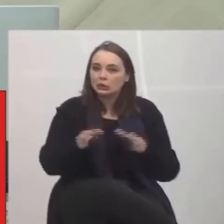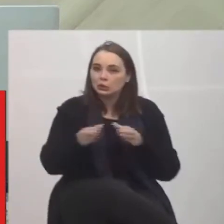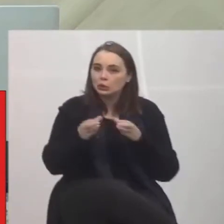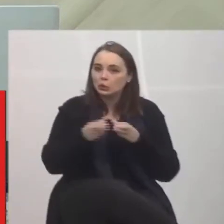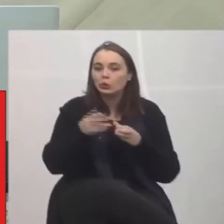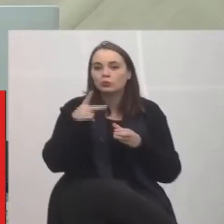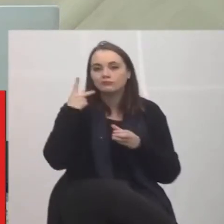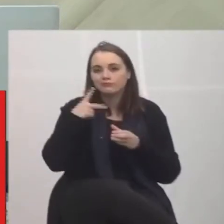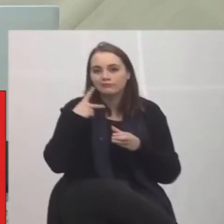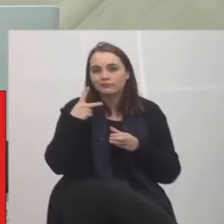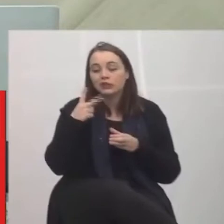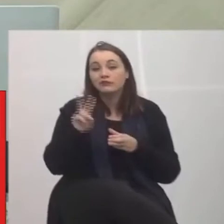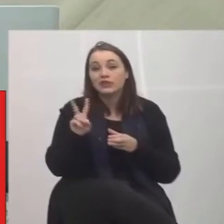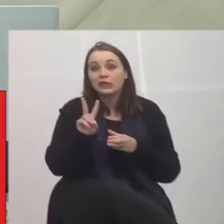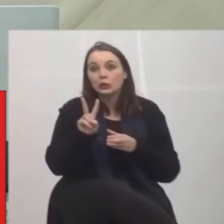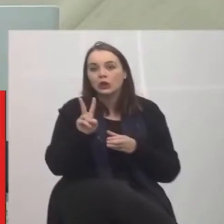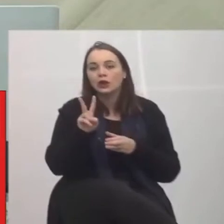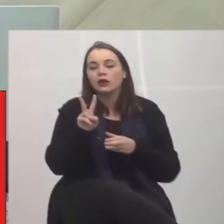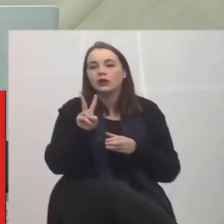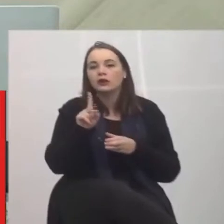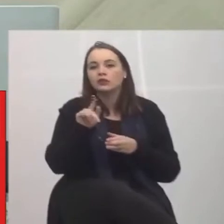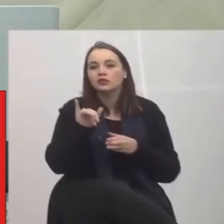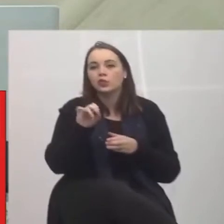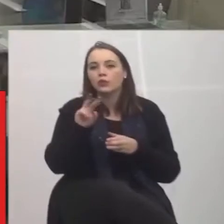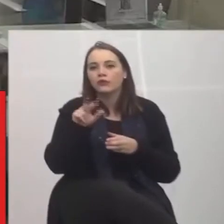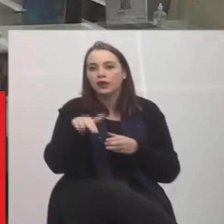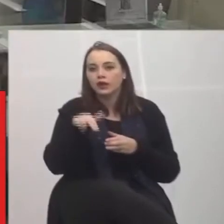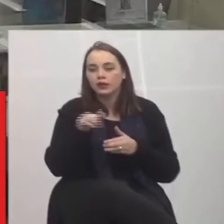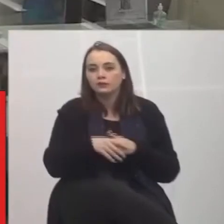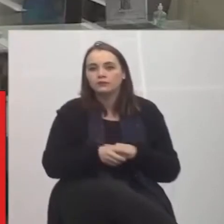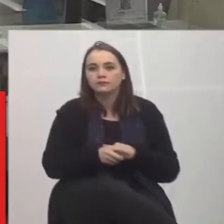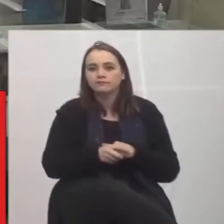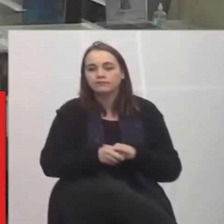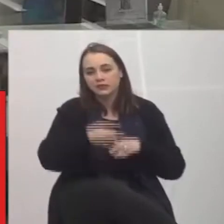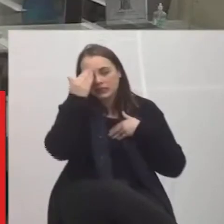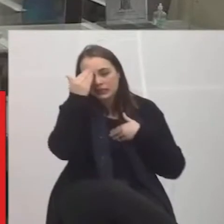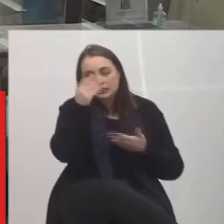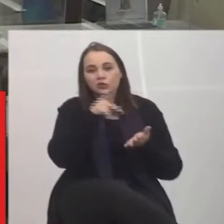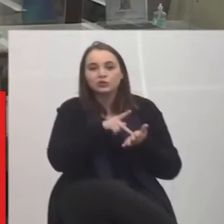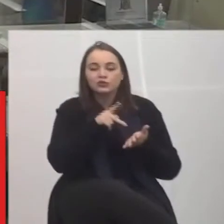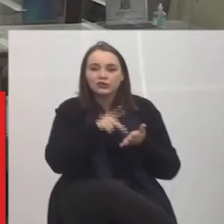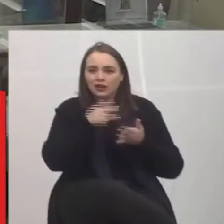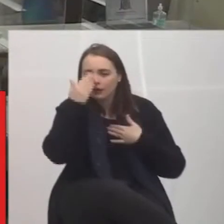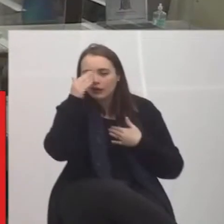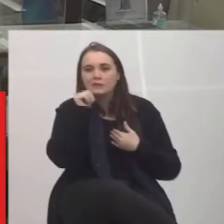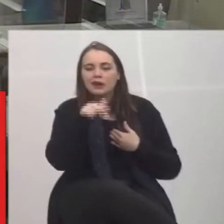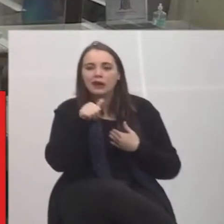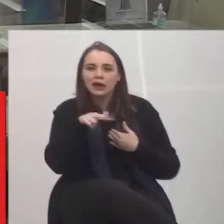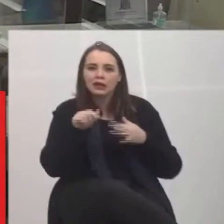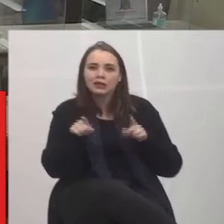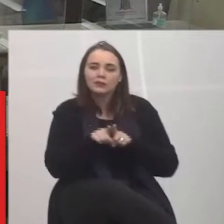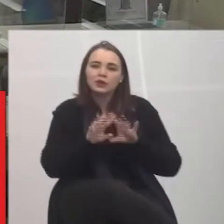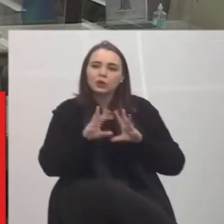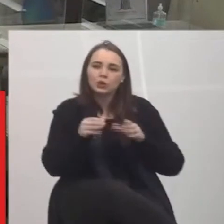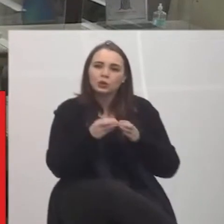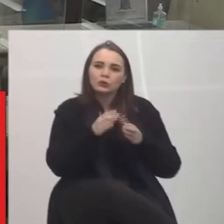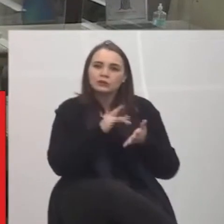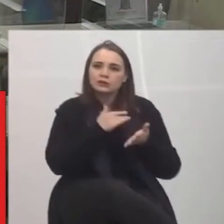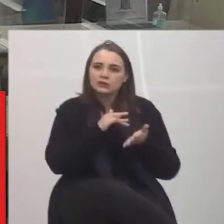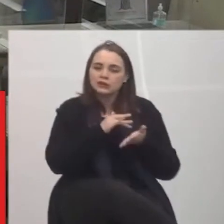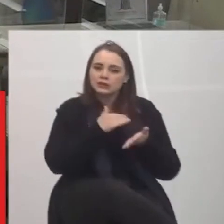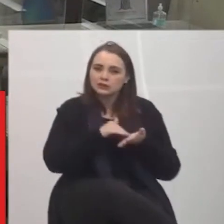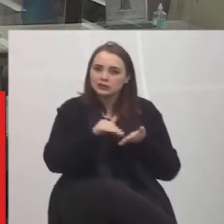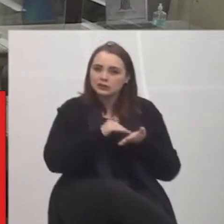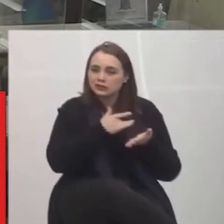a Giovana Mondardo, vereadora Giovana Mondardo. Que agradeço, secretário, agradecer a Ana, toda a equipe da Secretaria de Saúde pelo